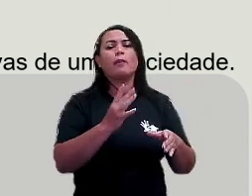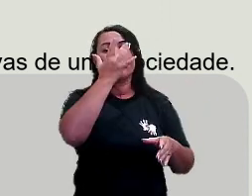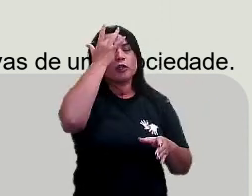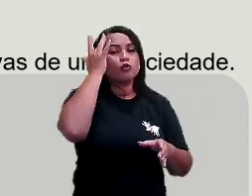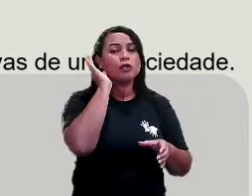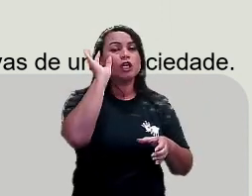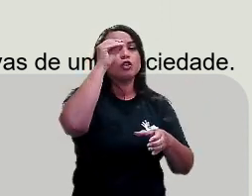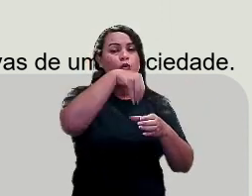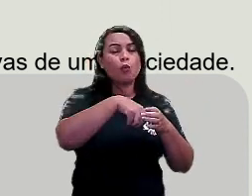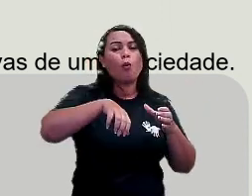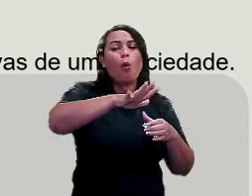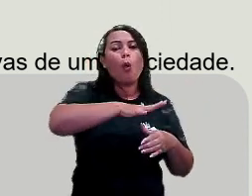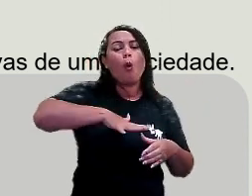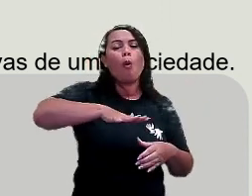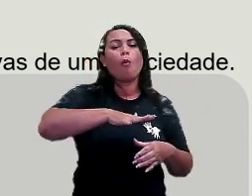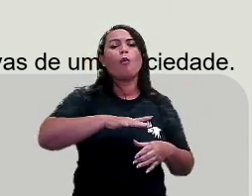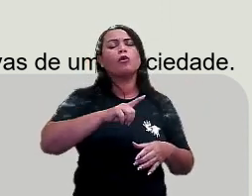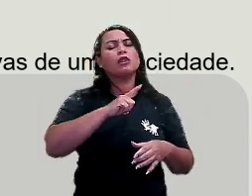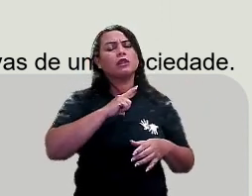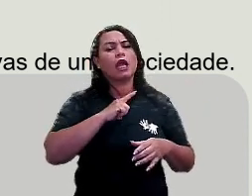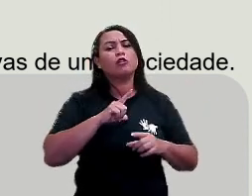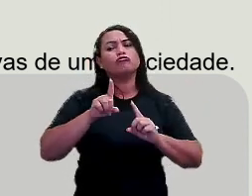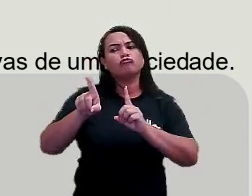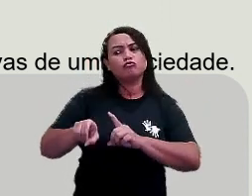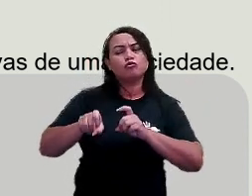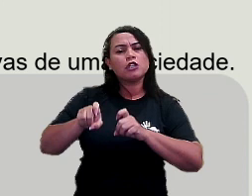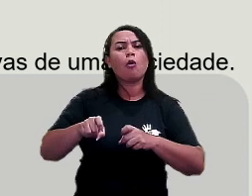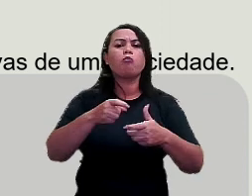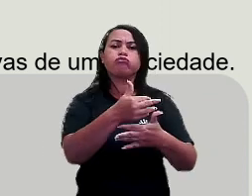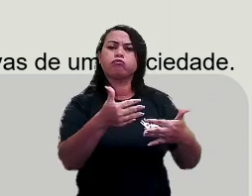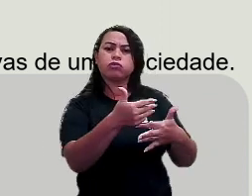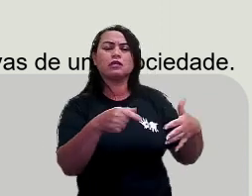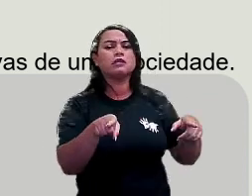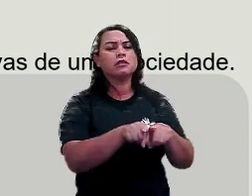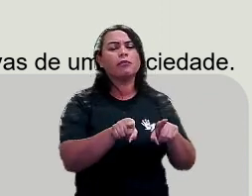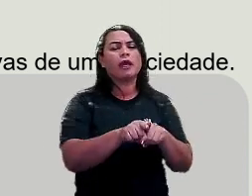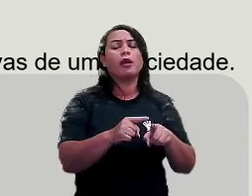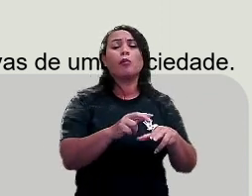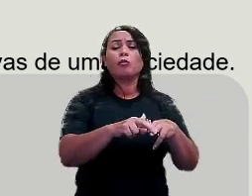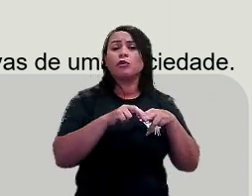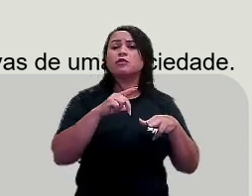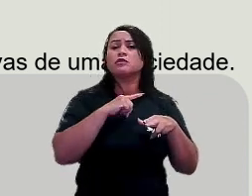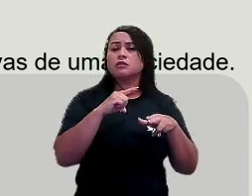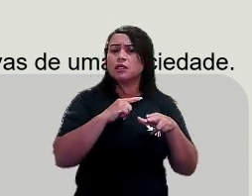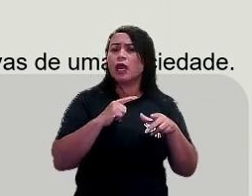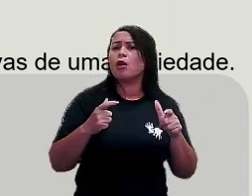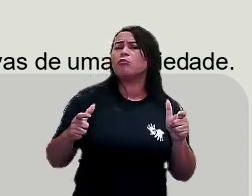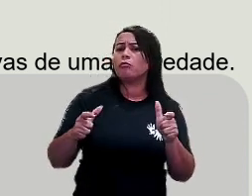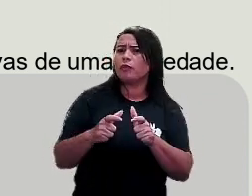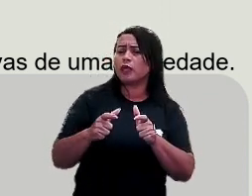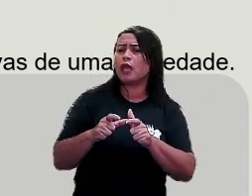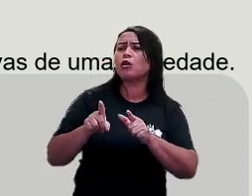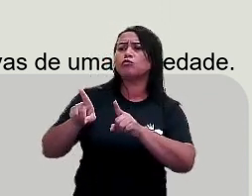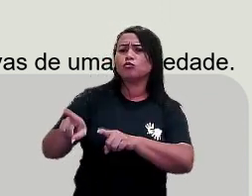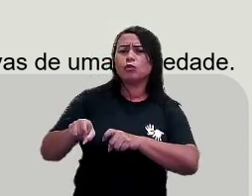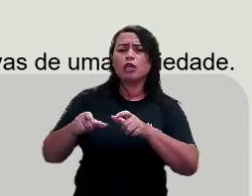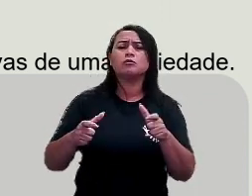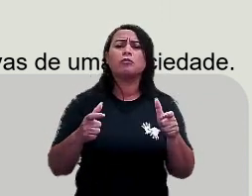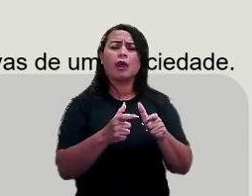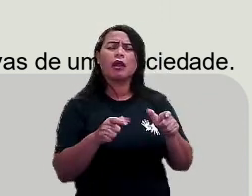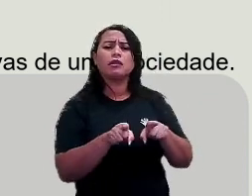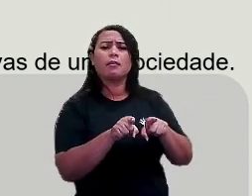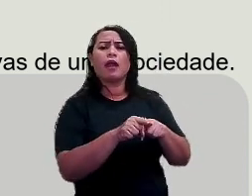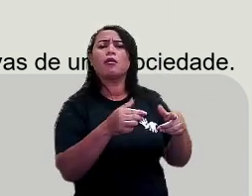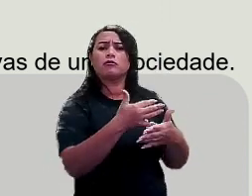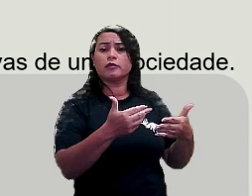área geográfica, urbana ou rural. Por isso que temos comunidades rurais e urbanas, que vemos muitos aqui no